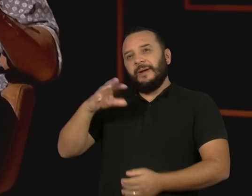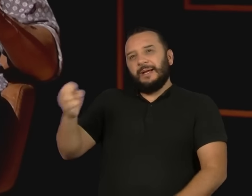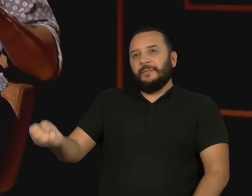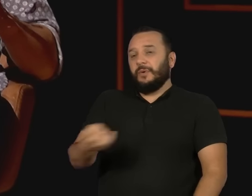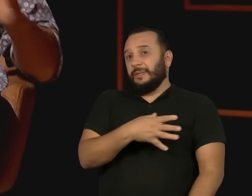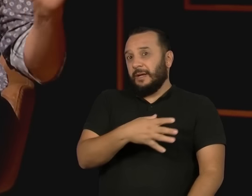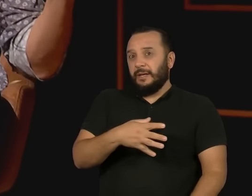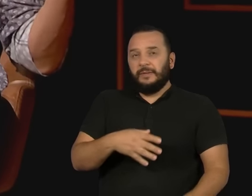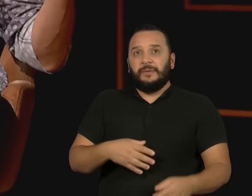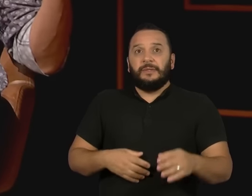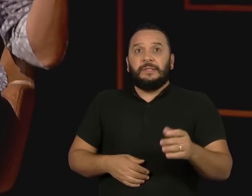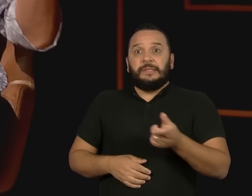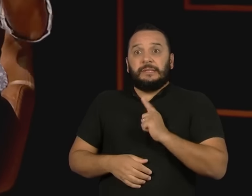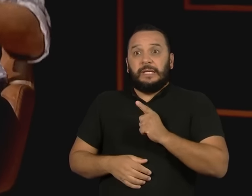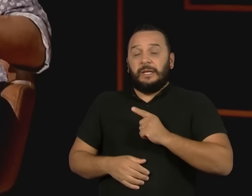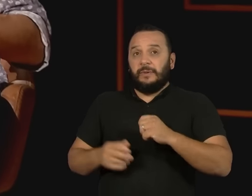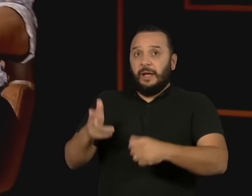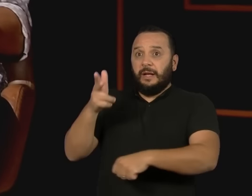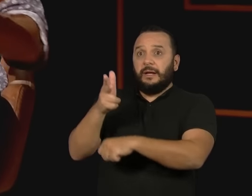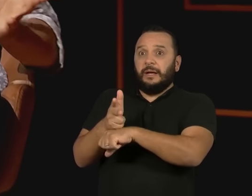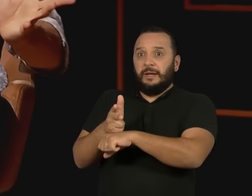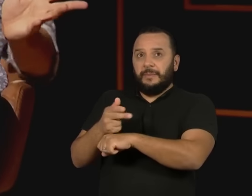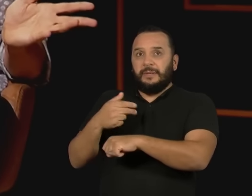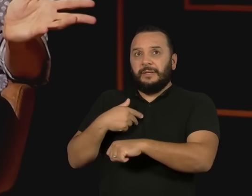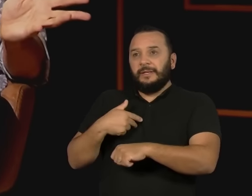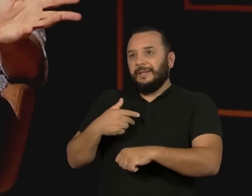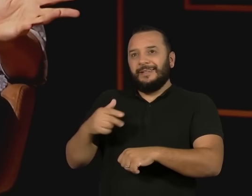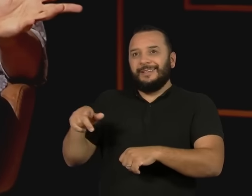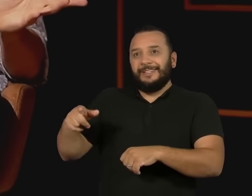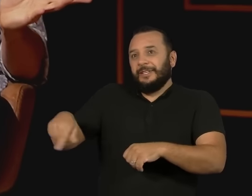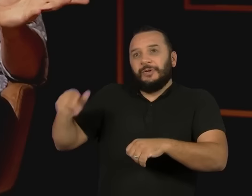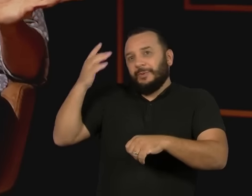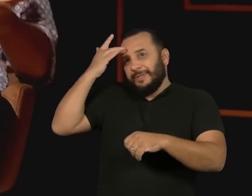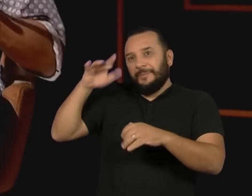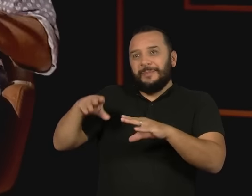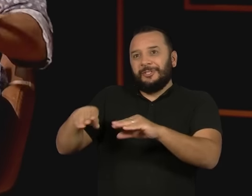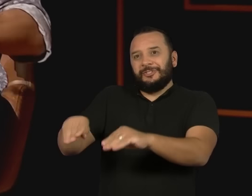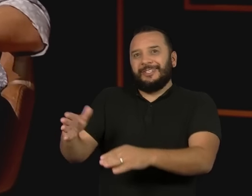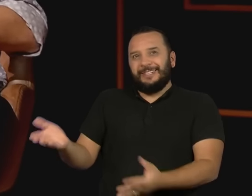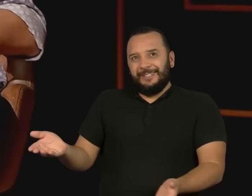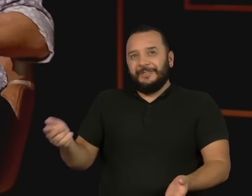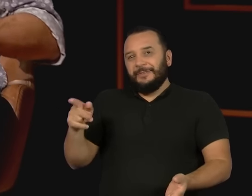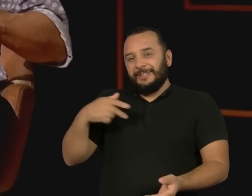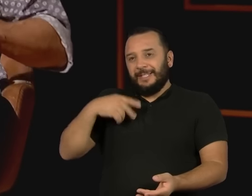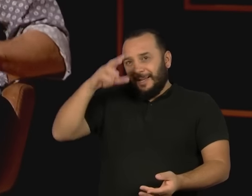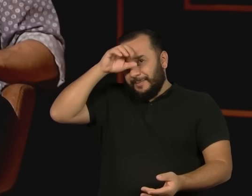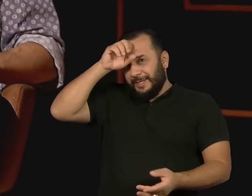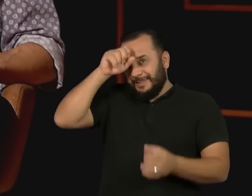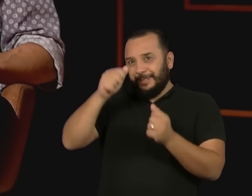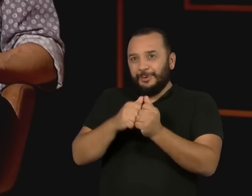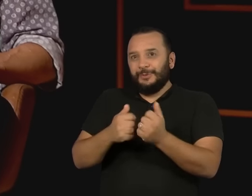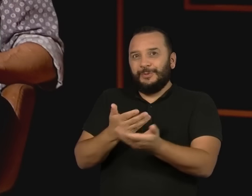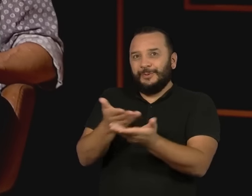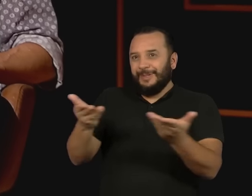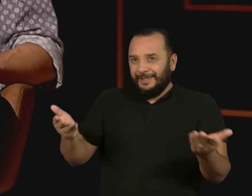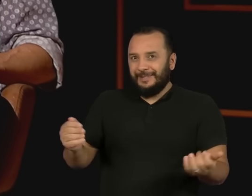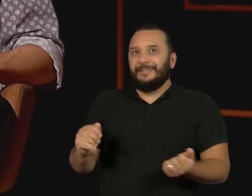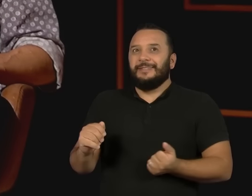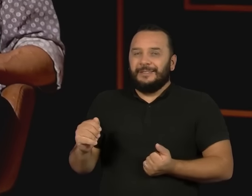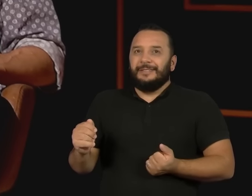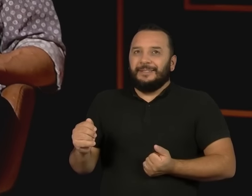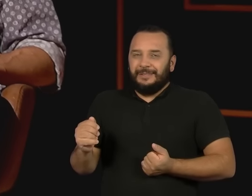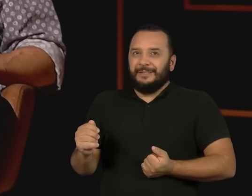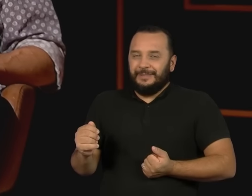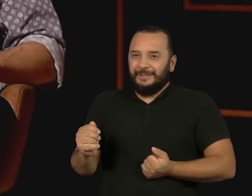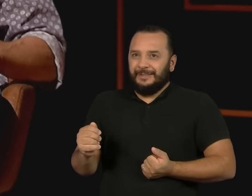Então, muitas vezes eles botam uma câmera lá que nem eles sabem mexer no negócio. E aí você meio que tem que aprender junto com eles, né? Então,